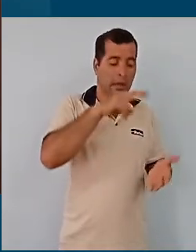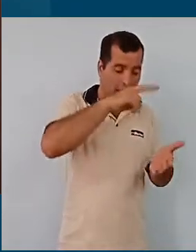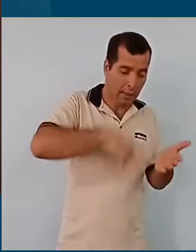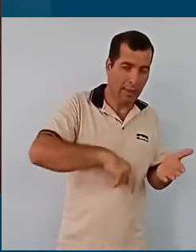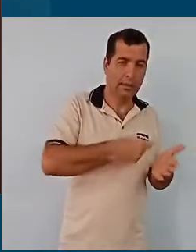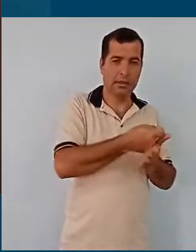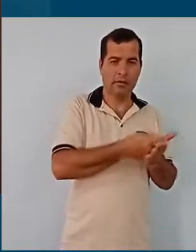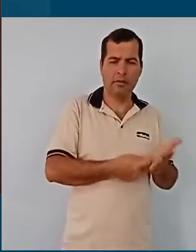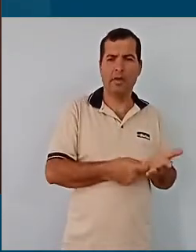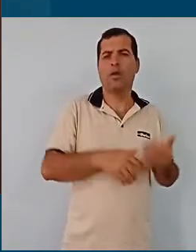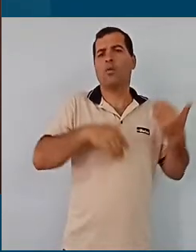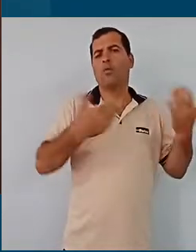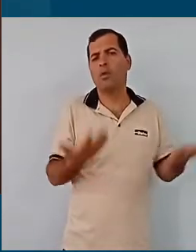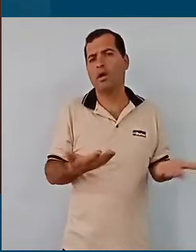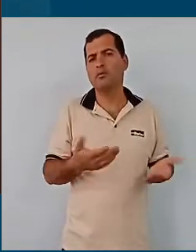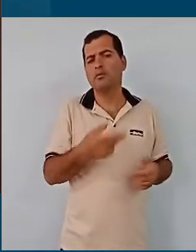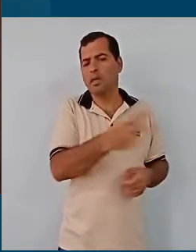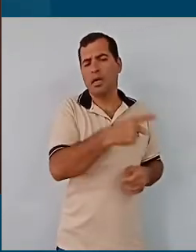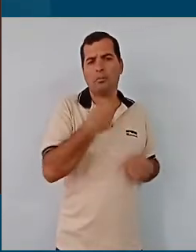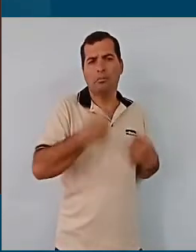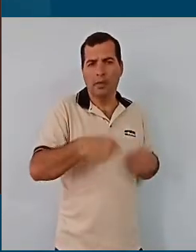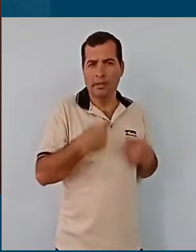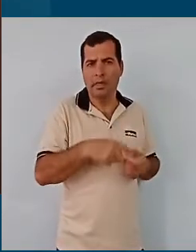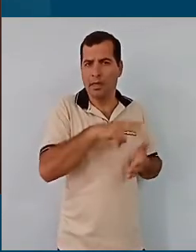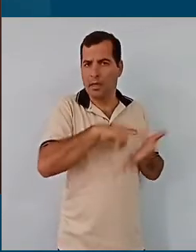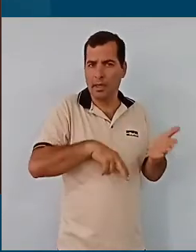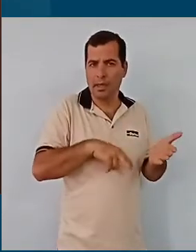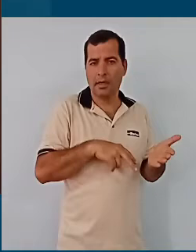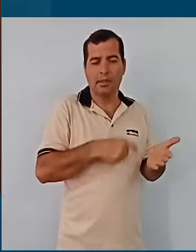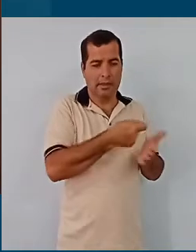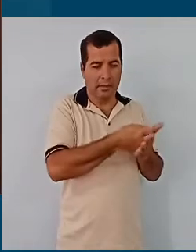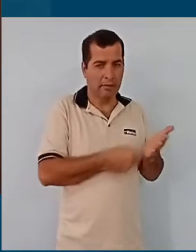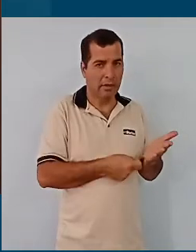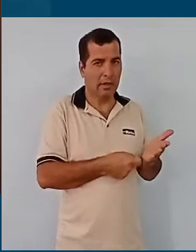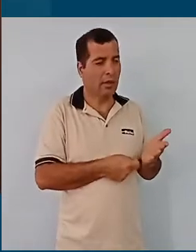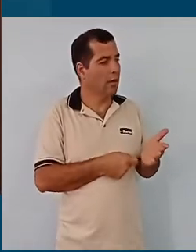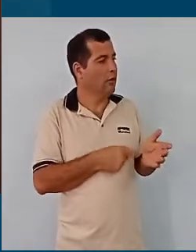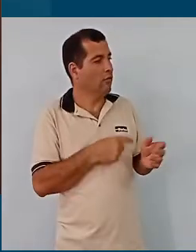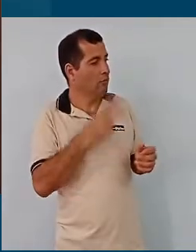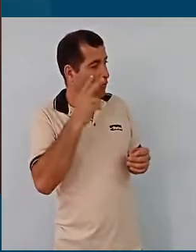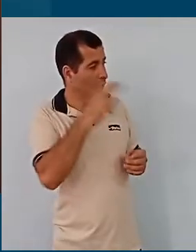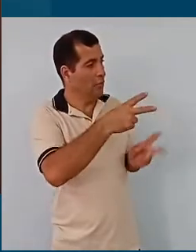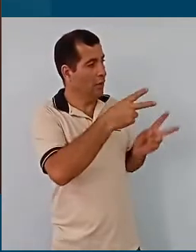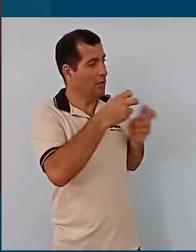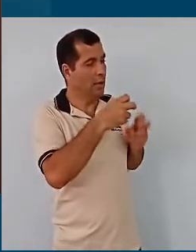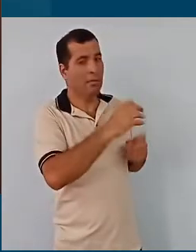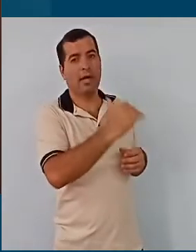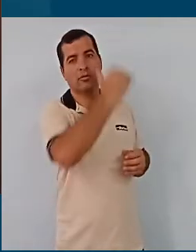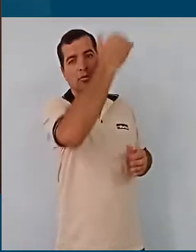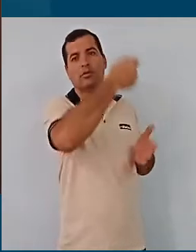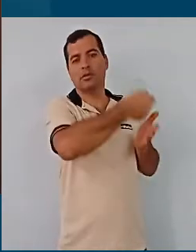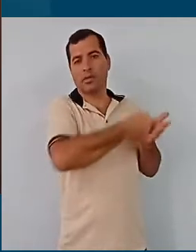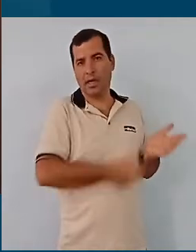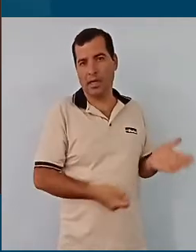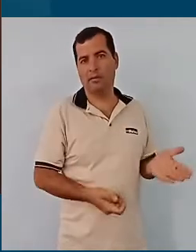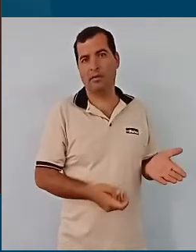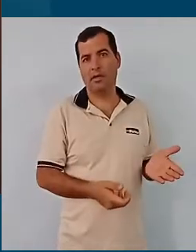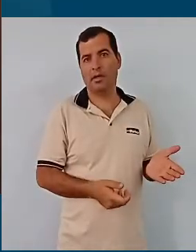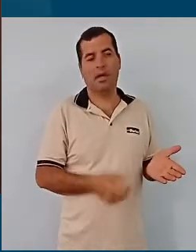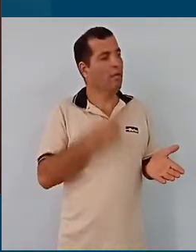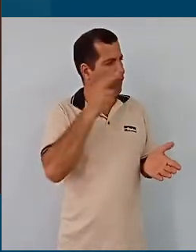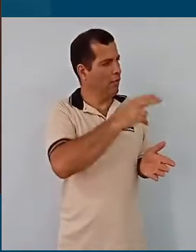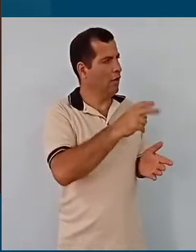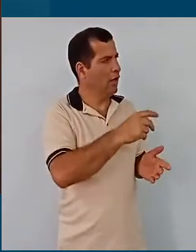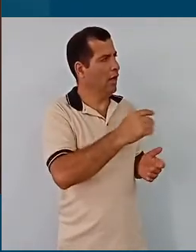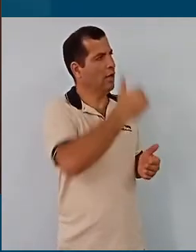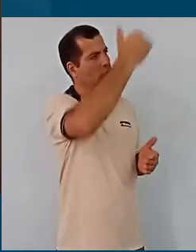criança cria para si a necessidade de ler e escrever? Quando ela convive com adultos que escrevem. Nesse processo, ela entende para que